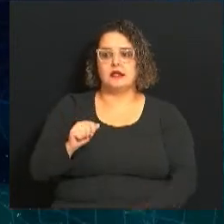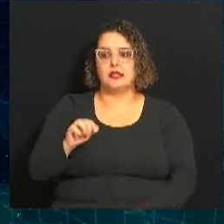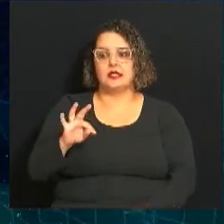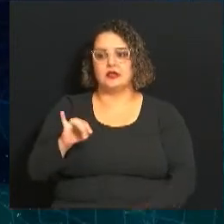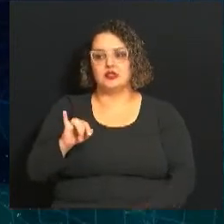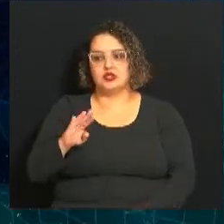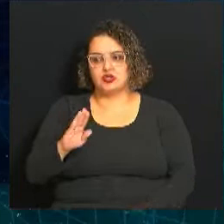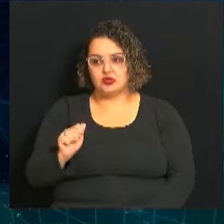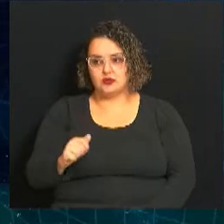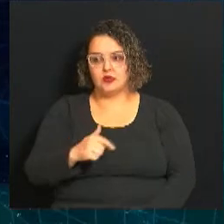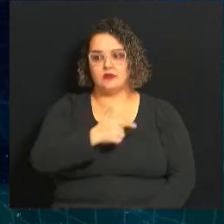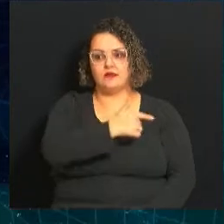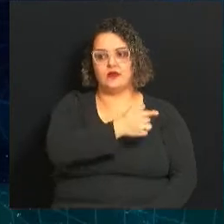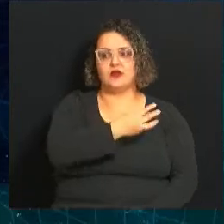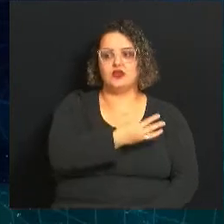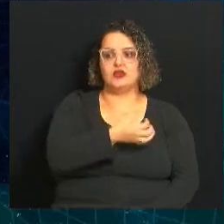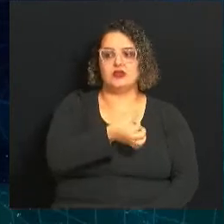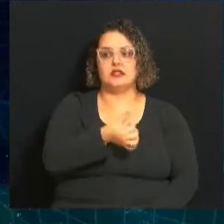Itatiba